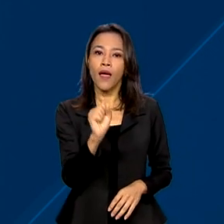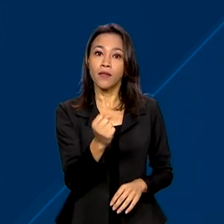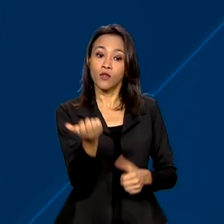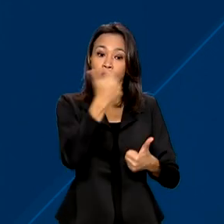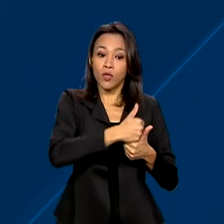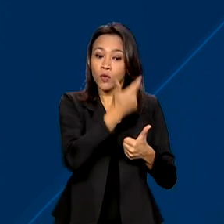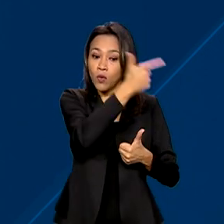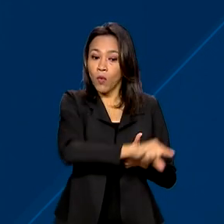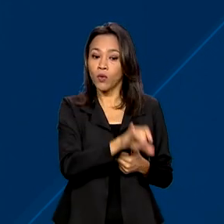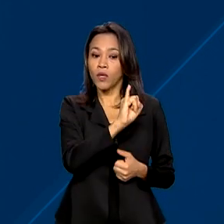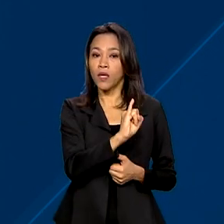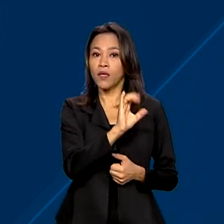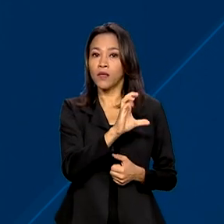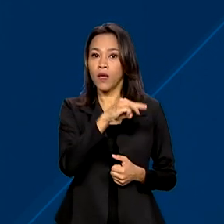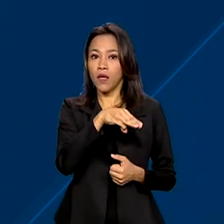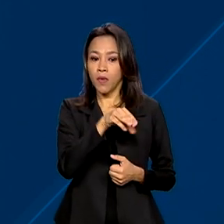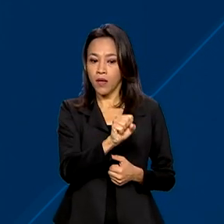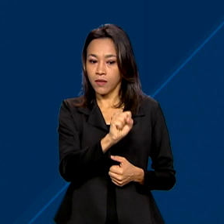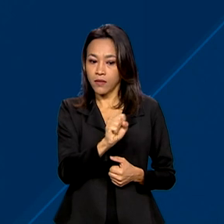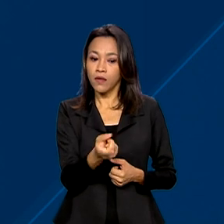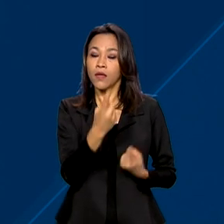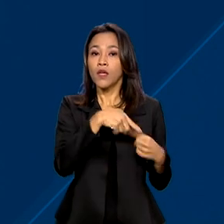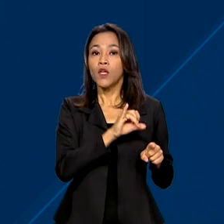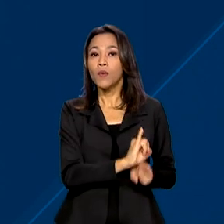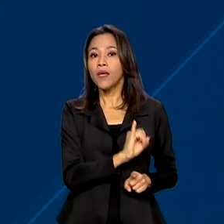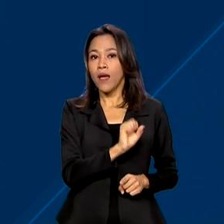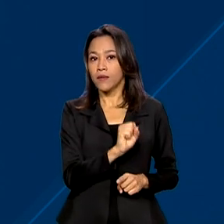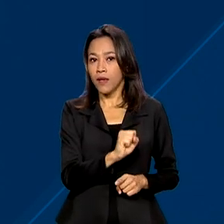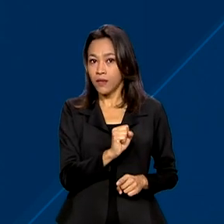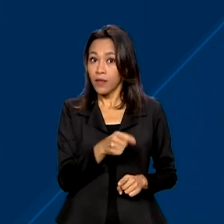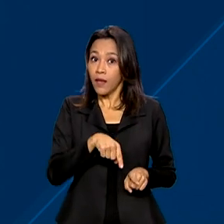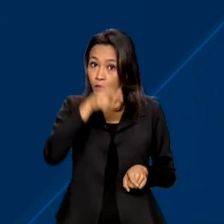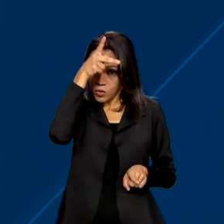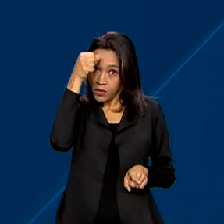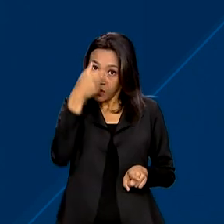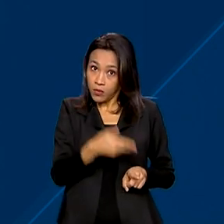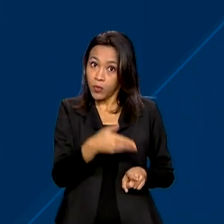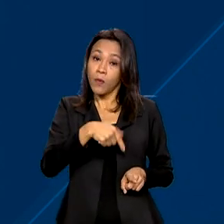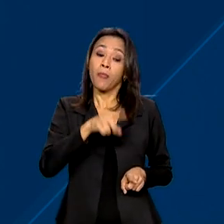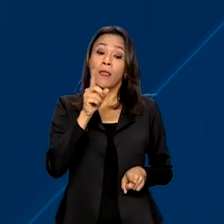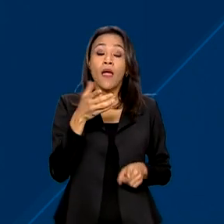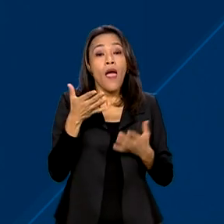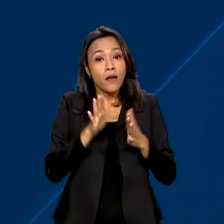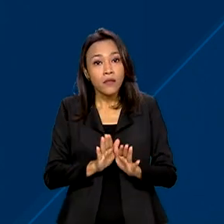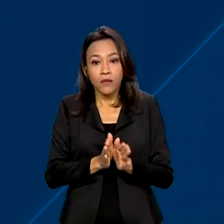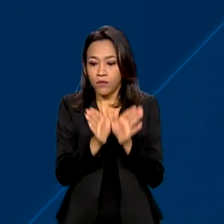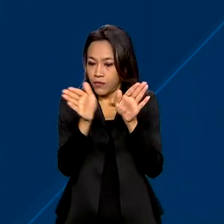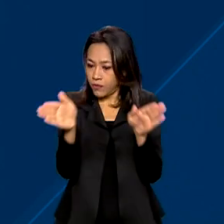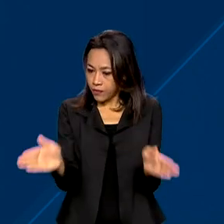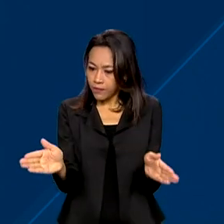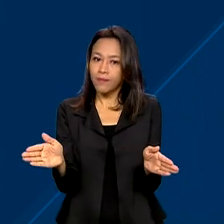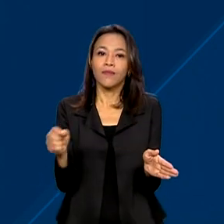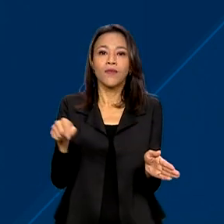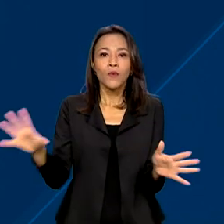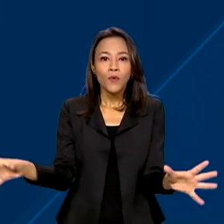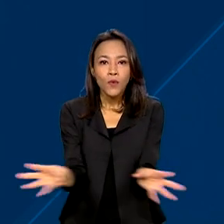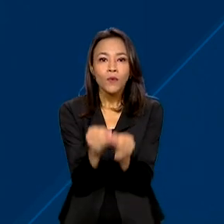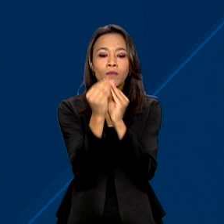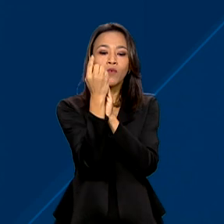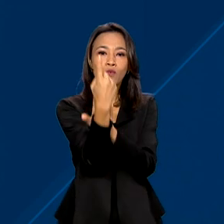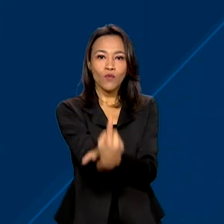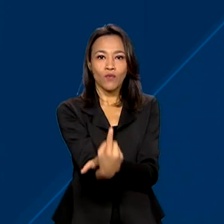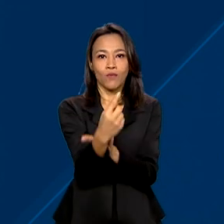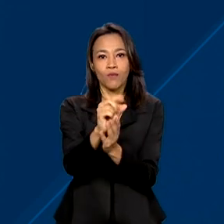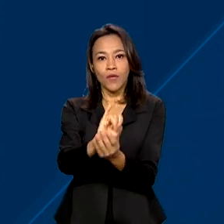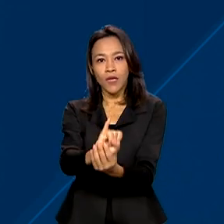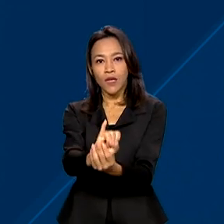ICMS estadual e o ISS que é o imposto Municipal por ser dividido desta maneira o imposto único é chamado diva